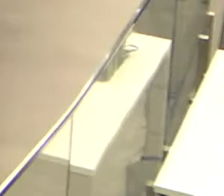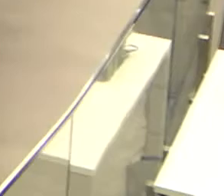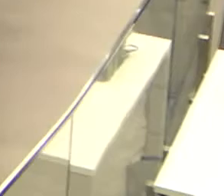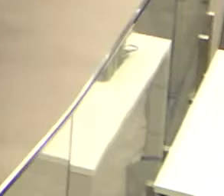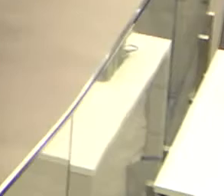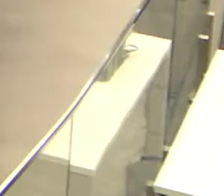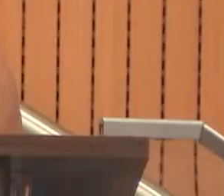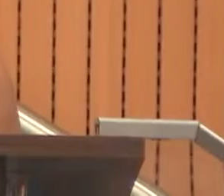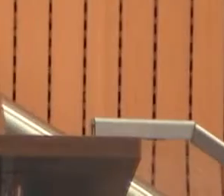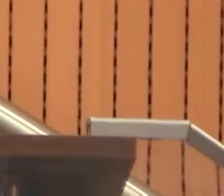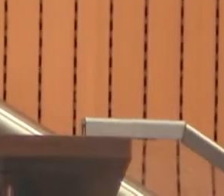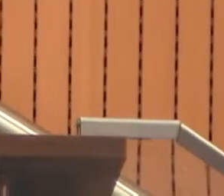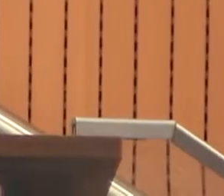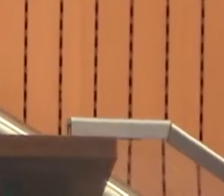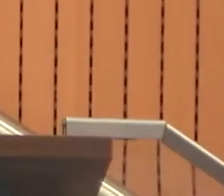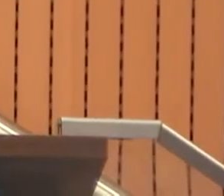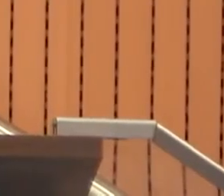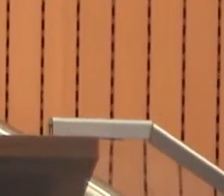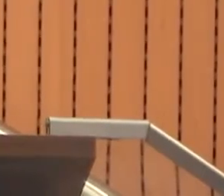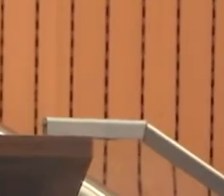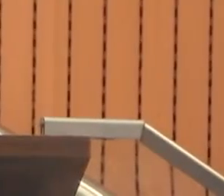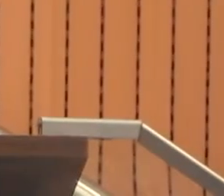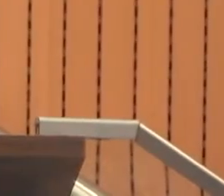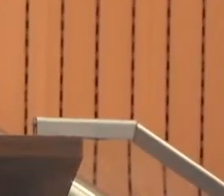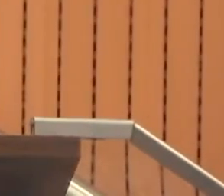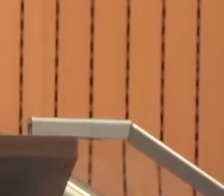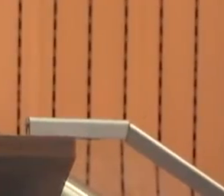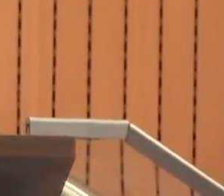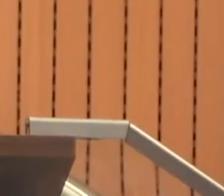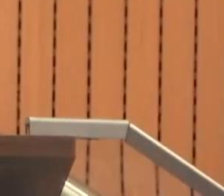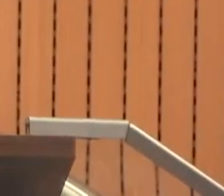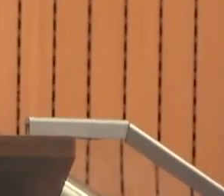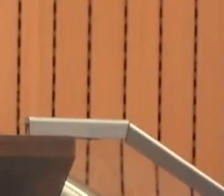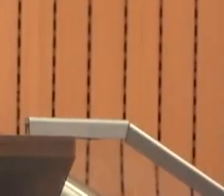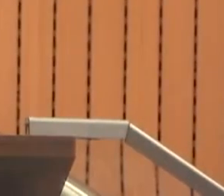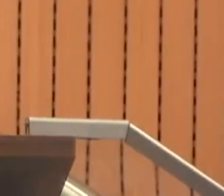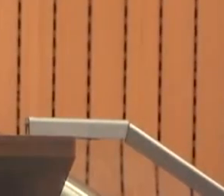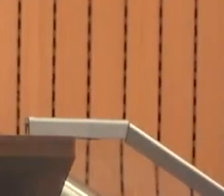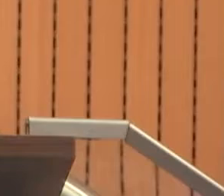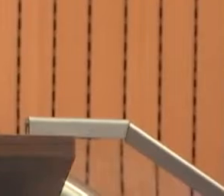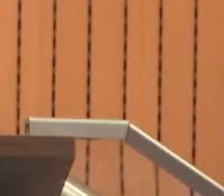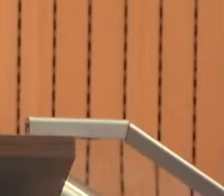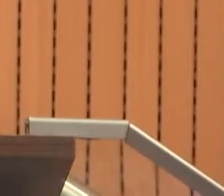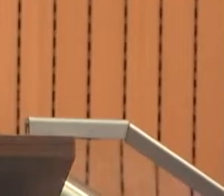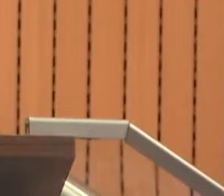Bom, em seguida, eu quero falar agora também sobre uma professora.